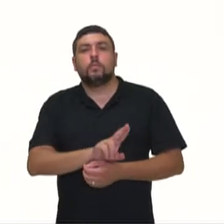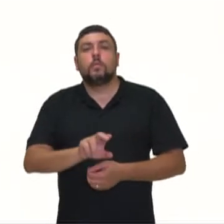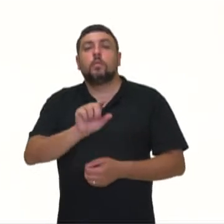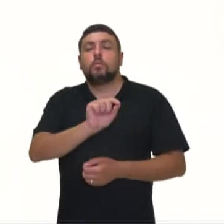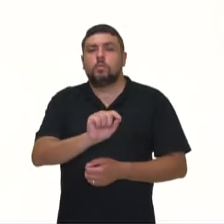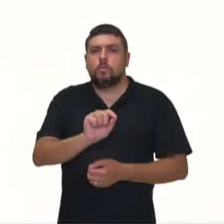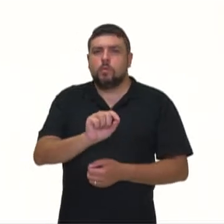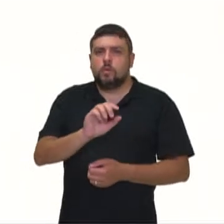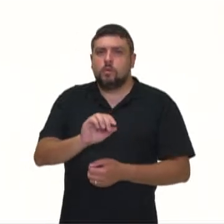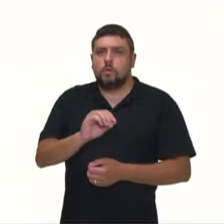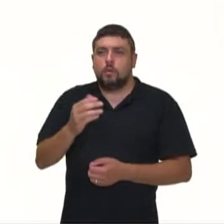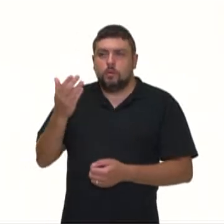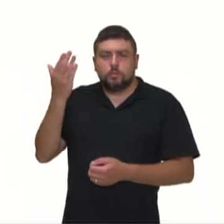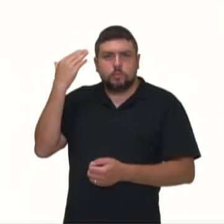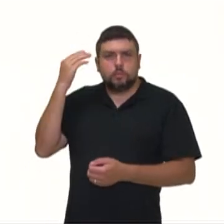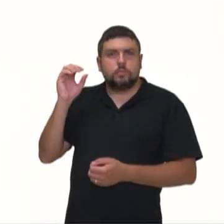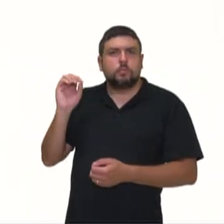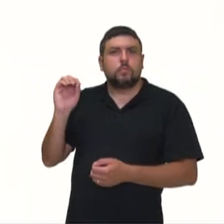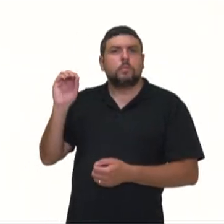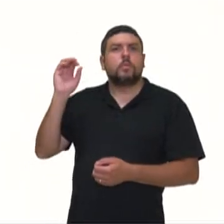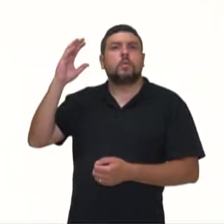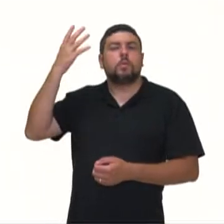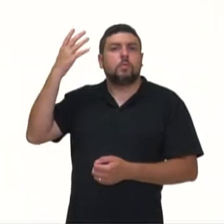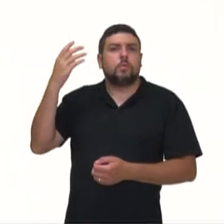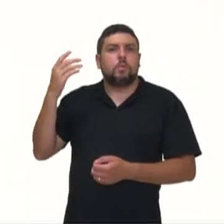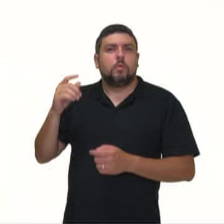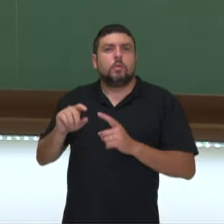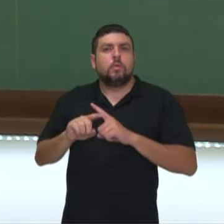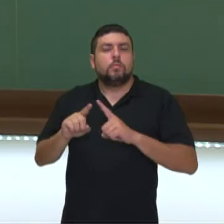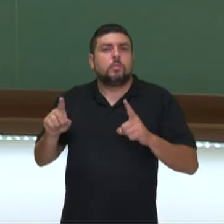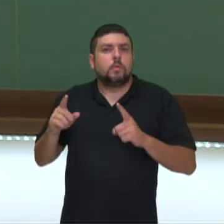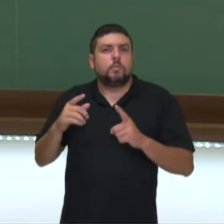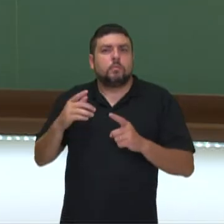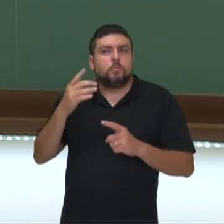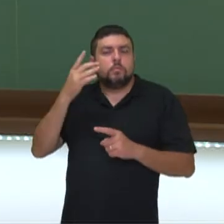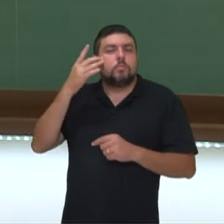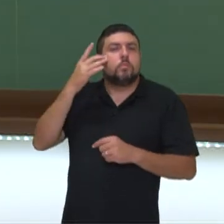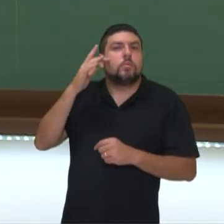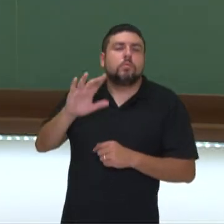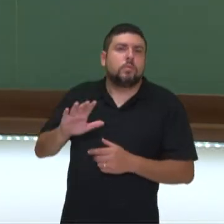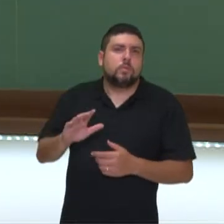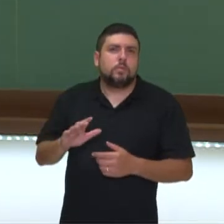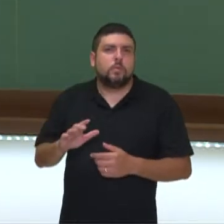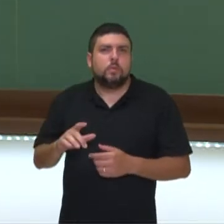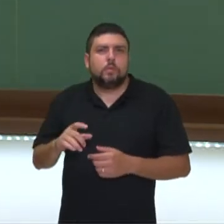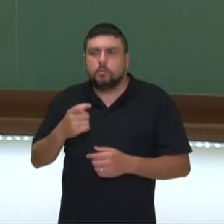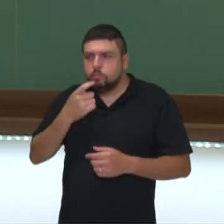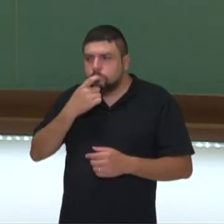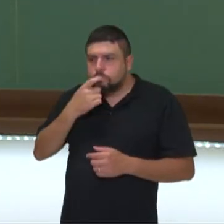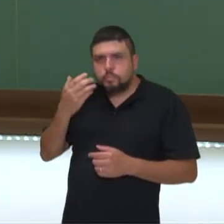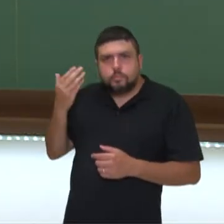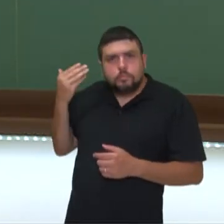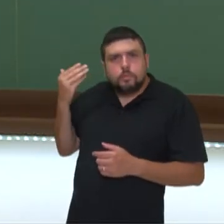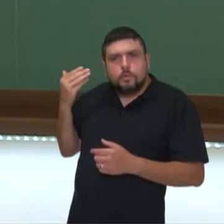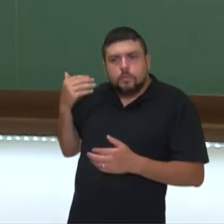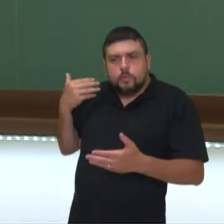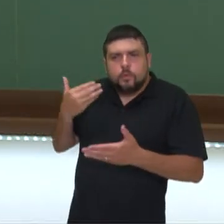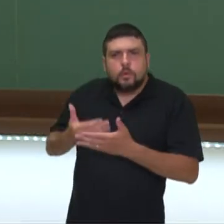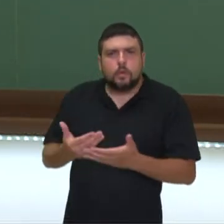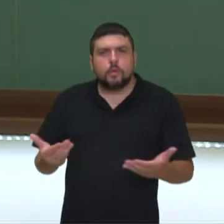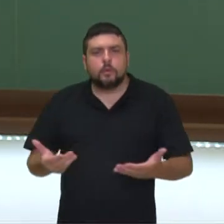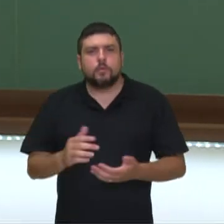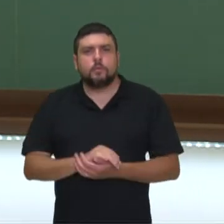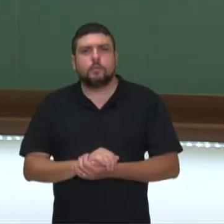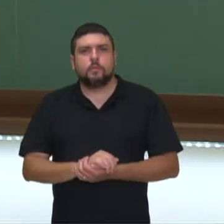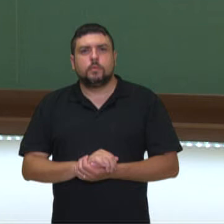aconteceram em um tempo indefinido no passado. Não tem como você dizer quando aconteceu, porque provavelmente ele está acontecendo ainda. É